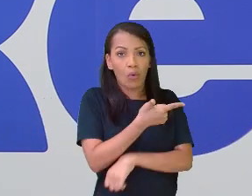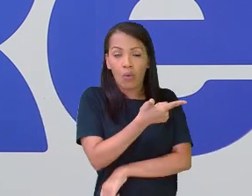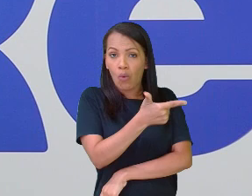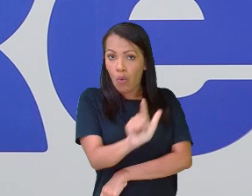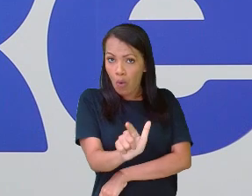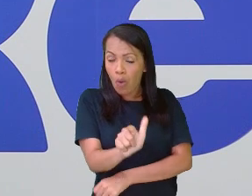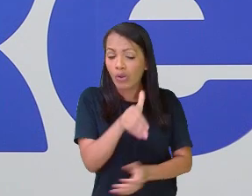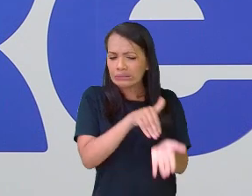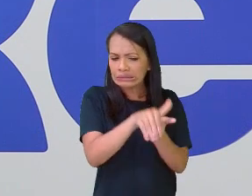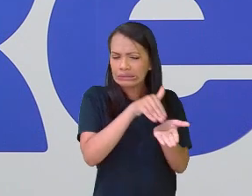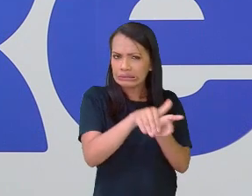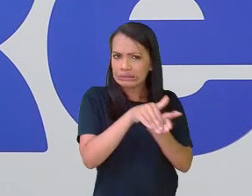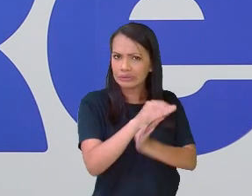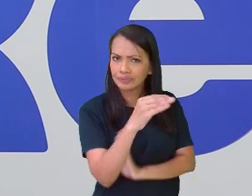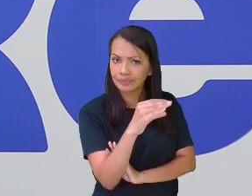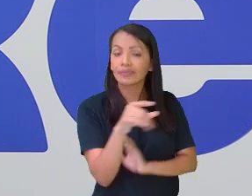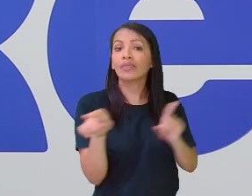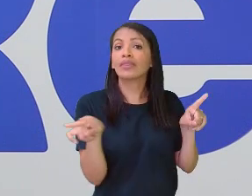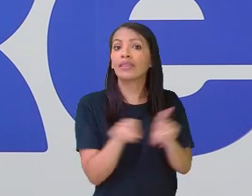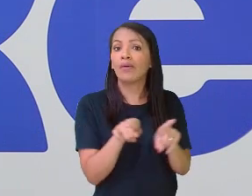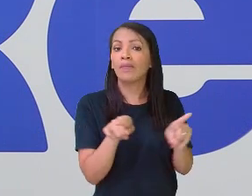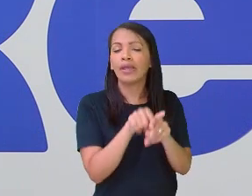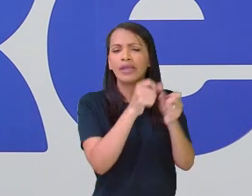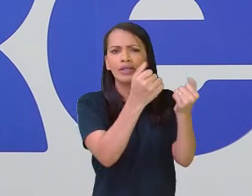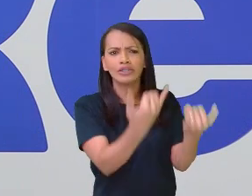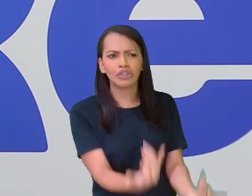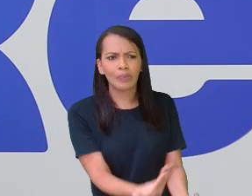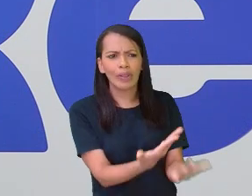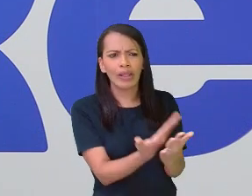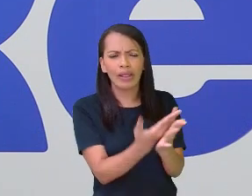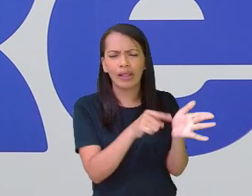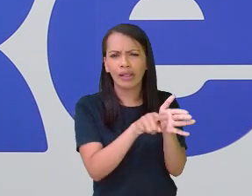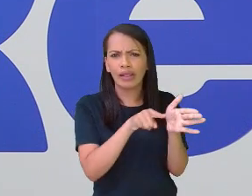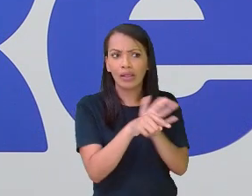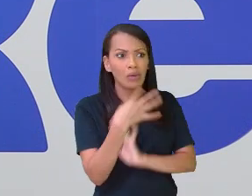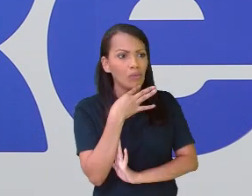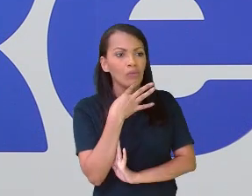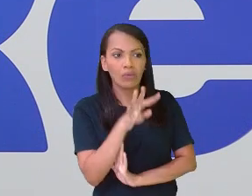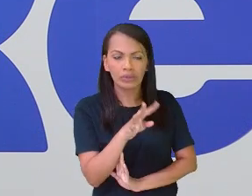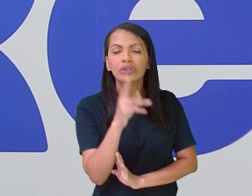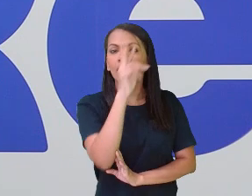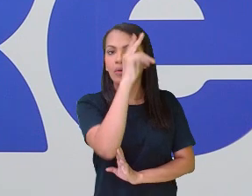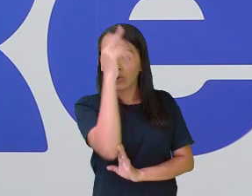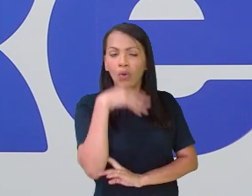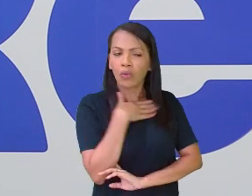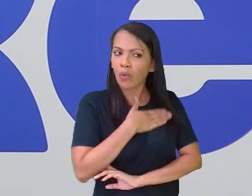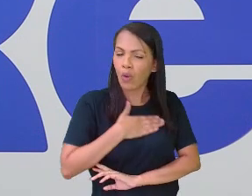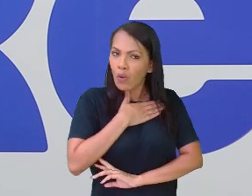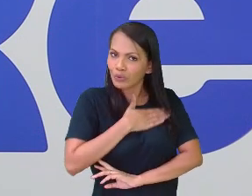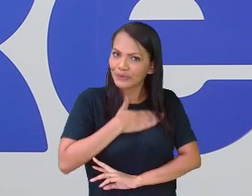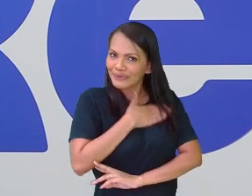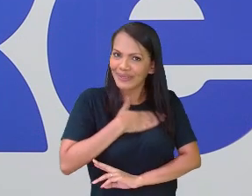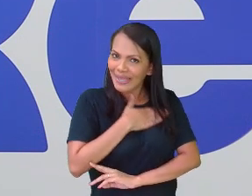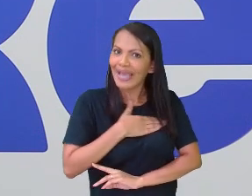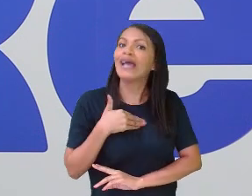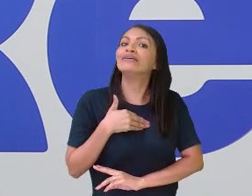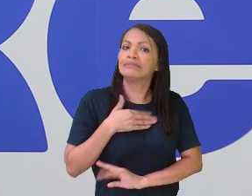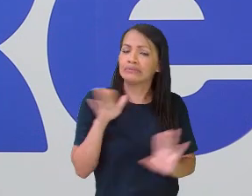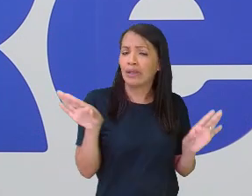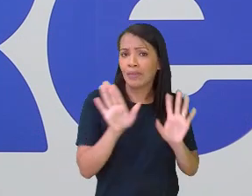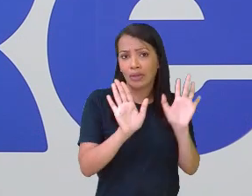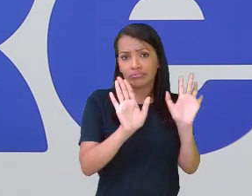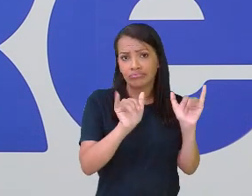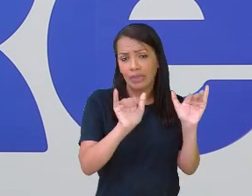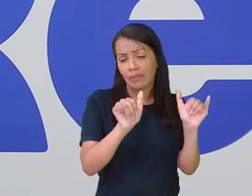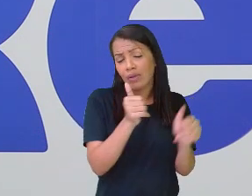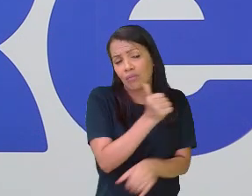artigos científicos que também falem sobre essa inovação que estão fazendo com esse animal. Gostei muito. E vamos me despedindo também aqui dos